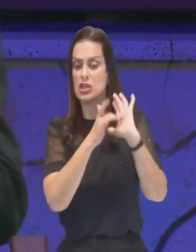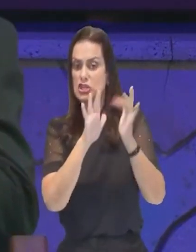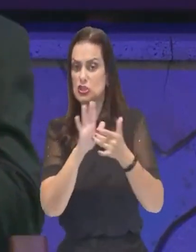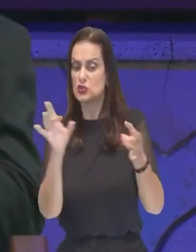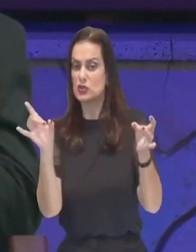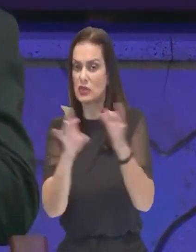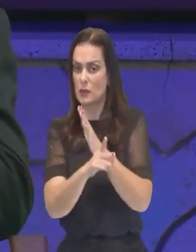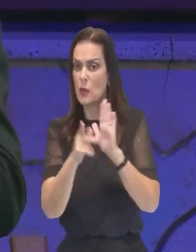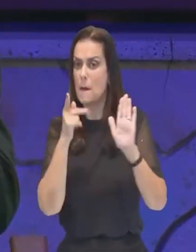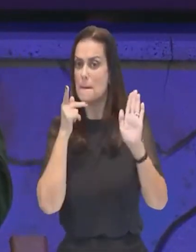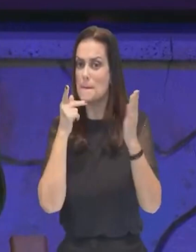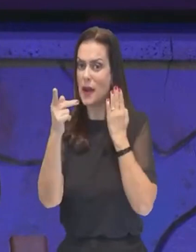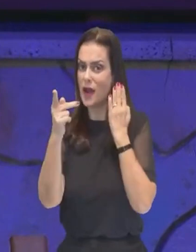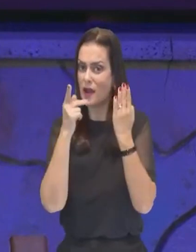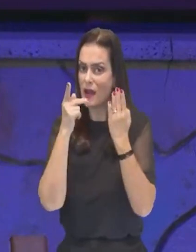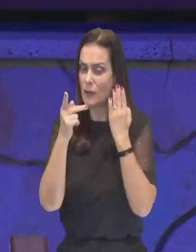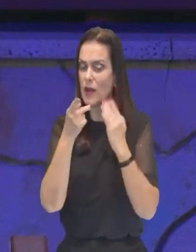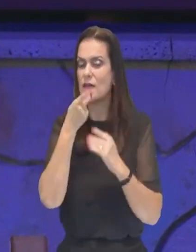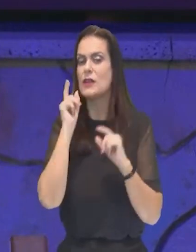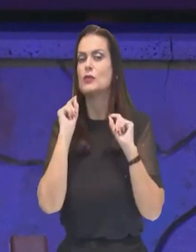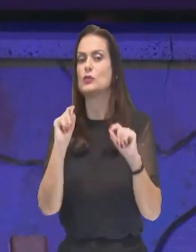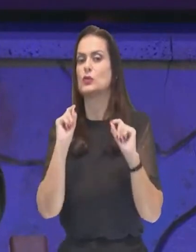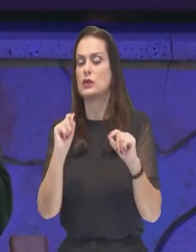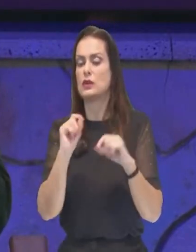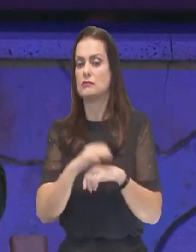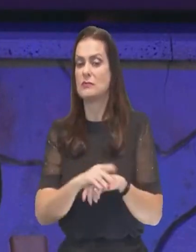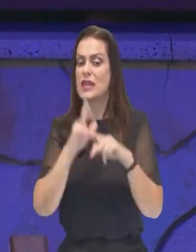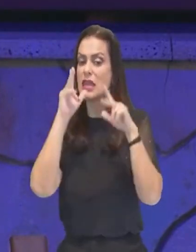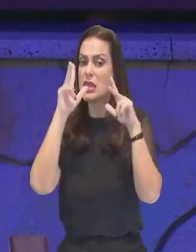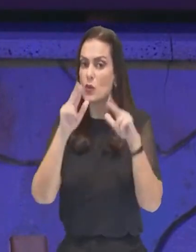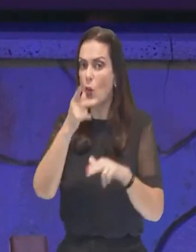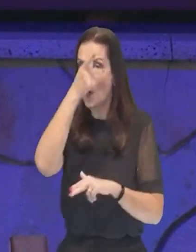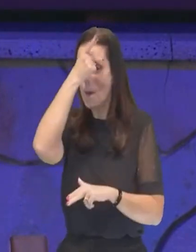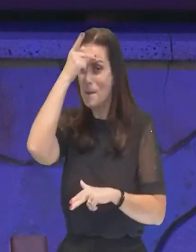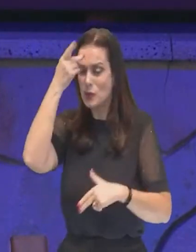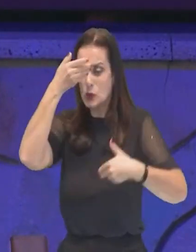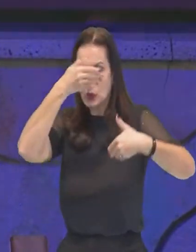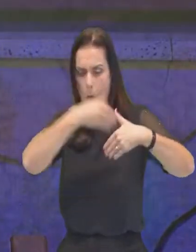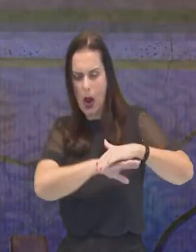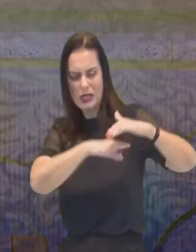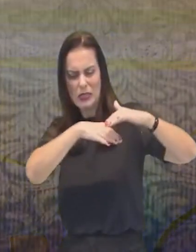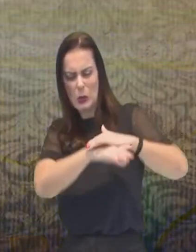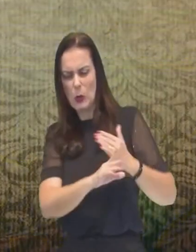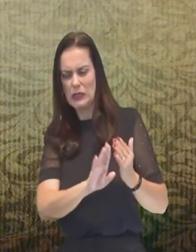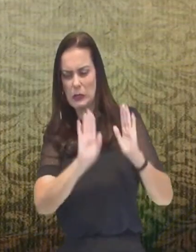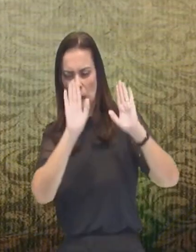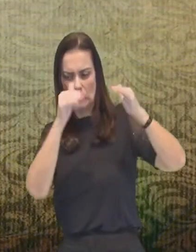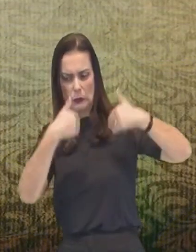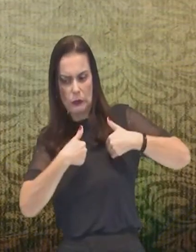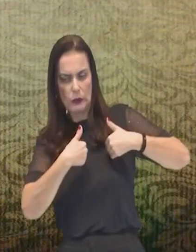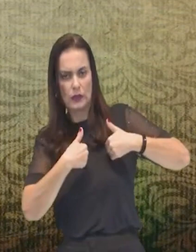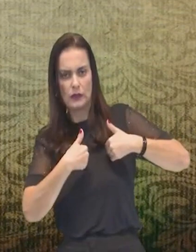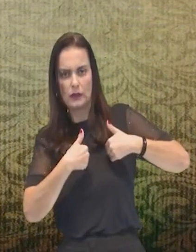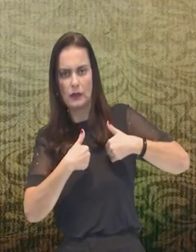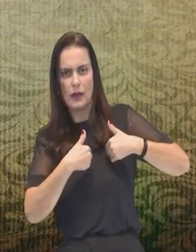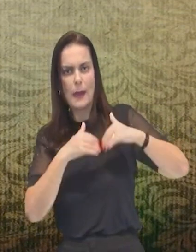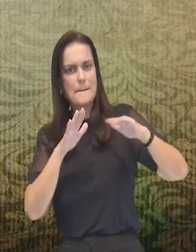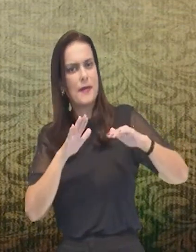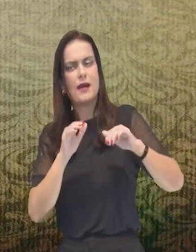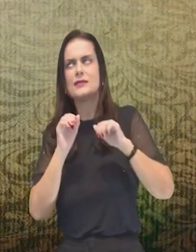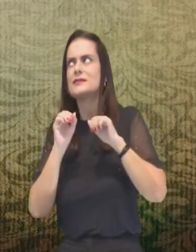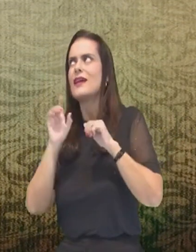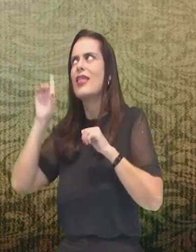com a seguinte conclusão: assim é aquele que para si ajunta tesouros e não é rico para com